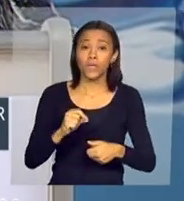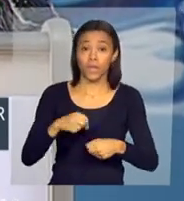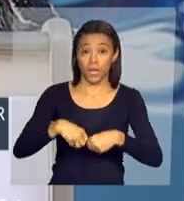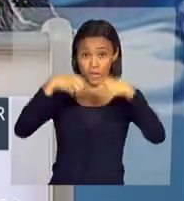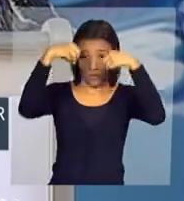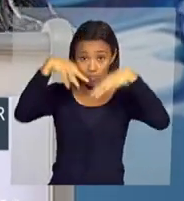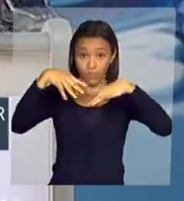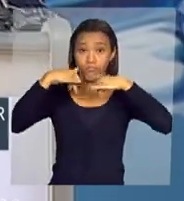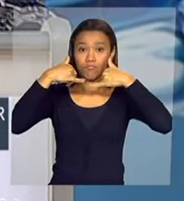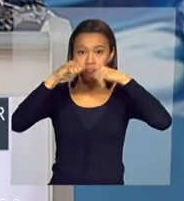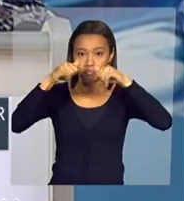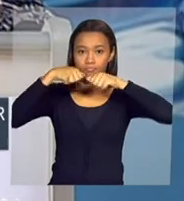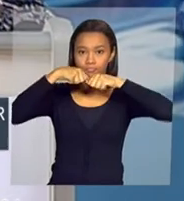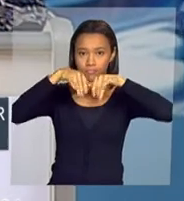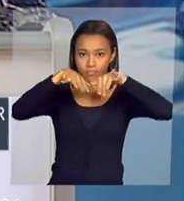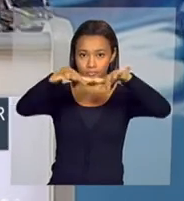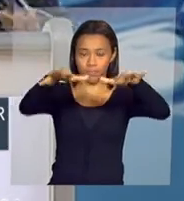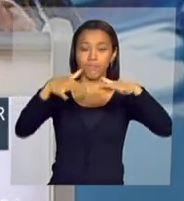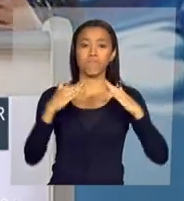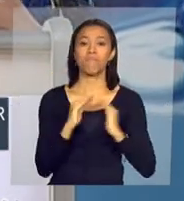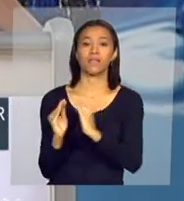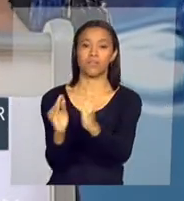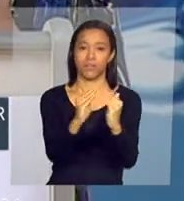casa das pessoas.